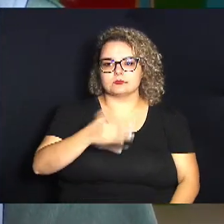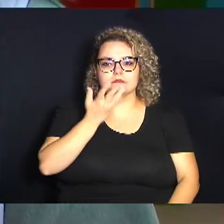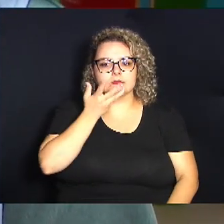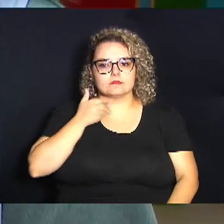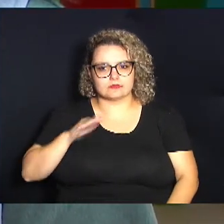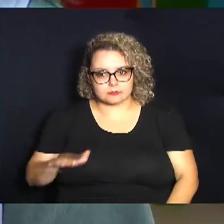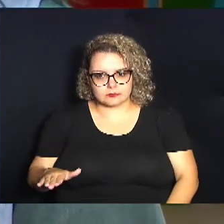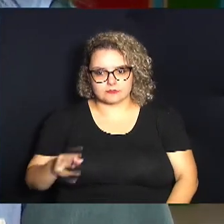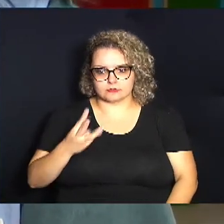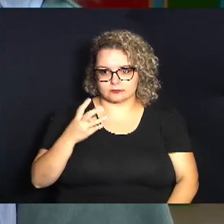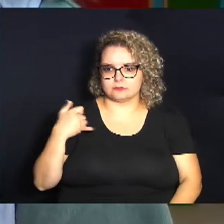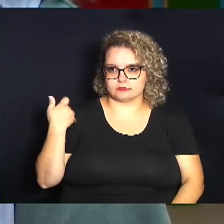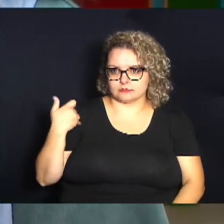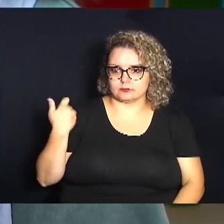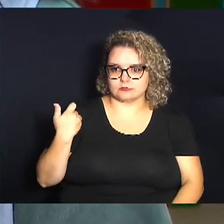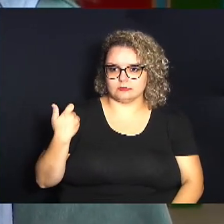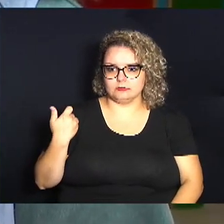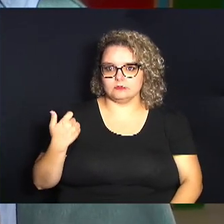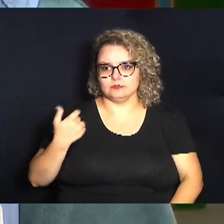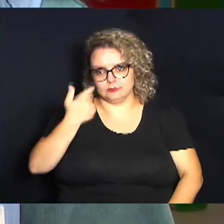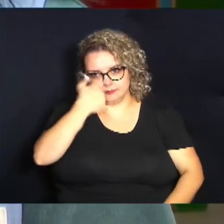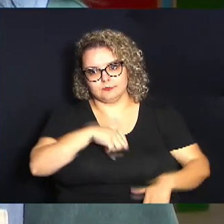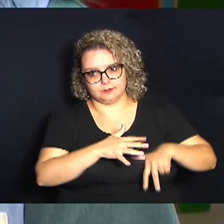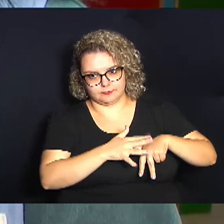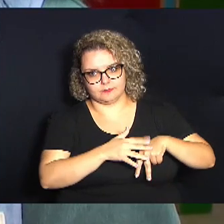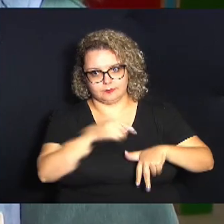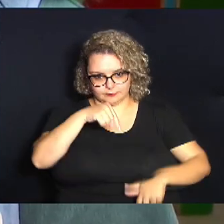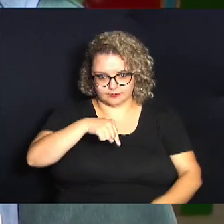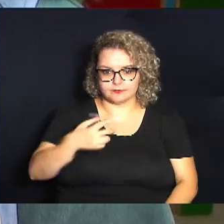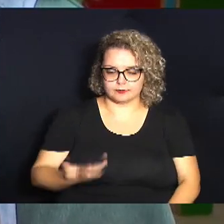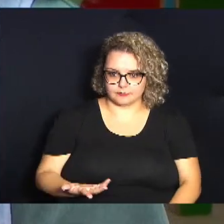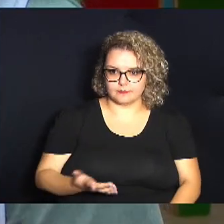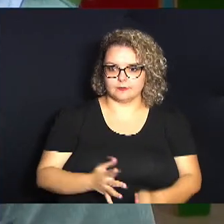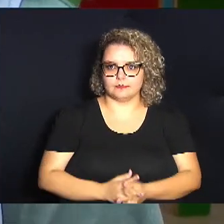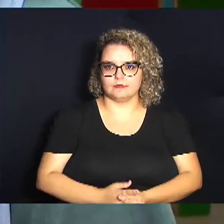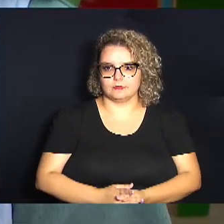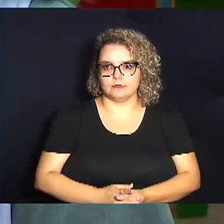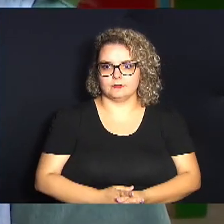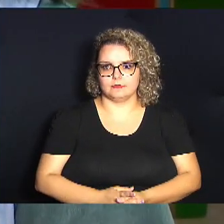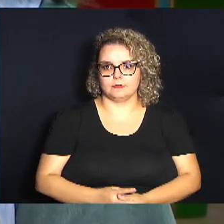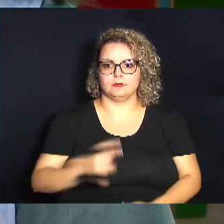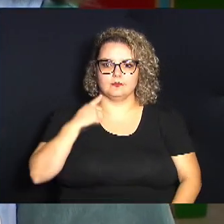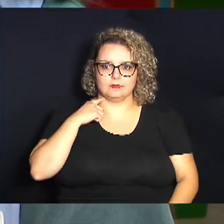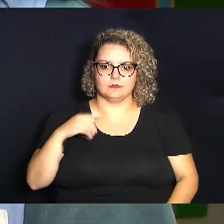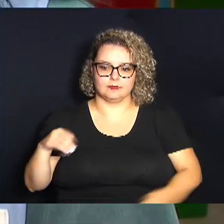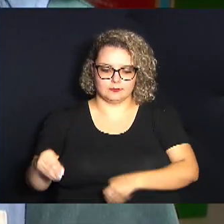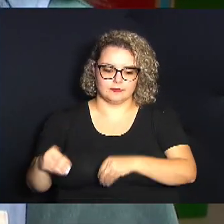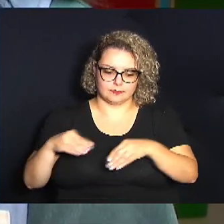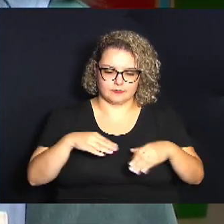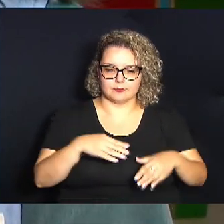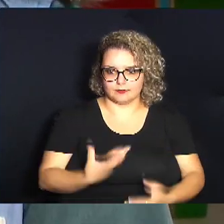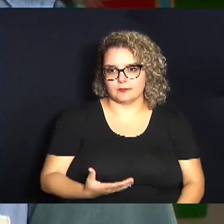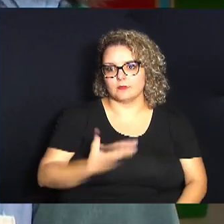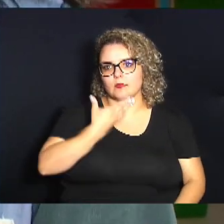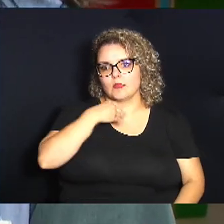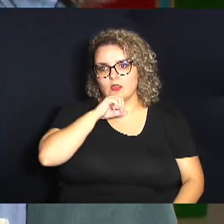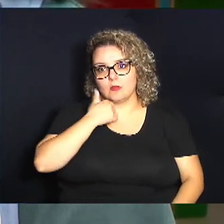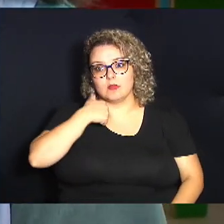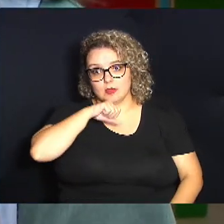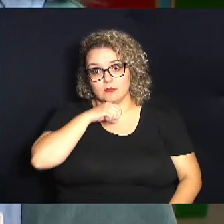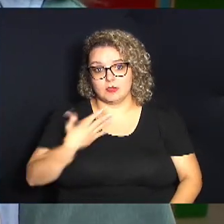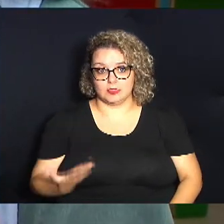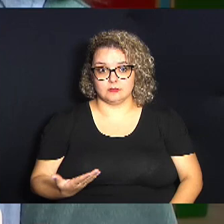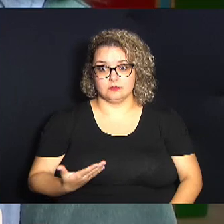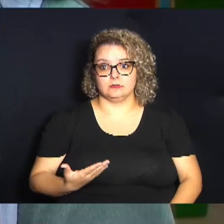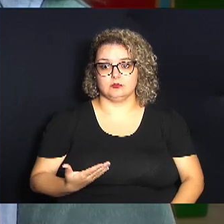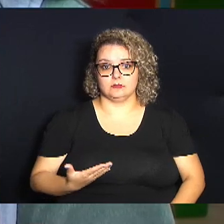tinha 3 anos, eu fui paciente aqui. Eu vim do interior de Minas com minha mãe e meu pai. E passei todo